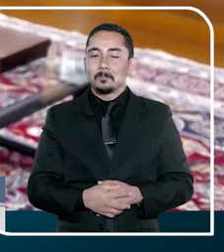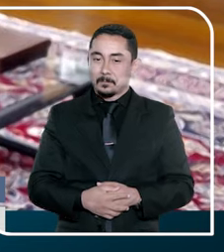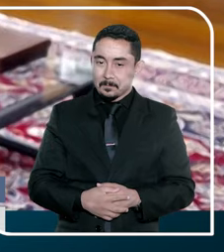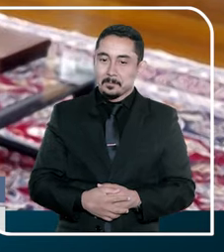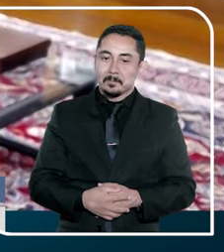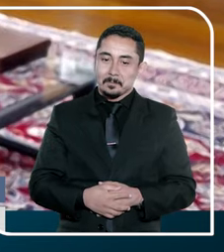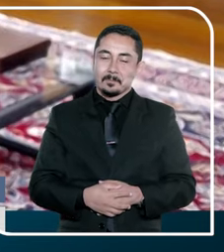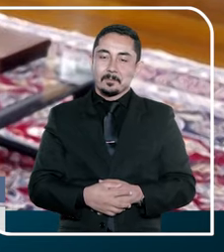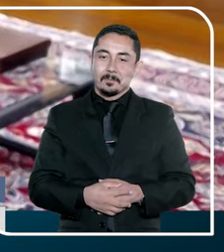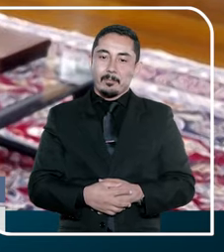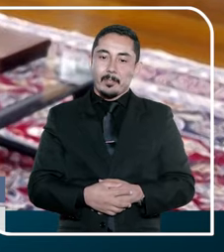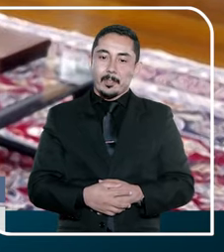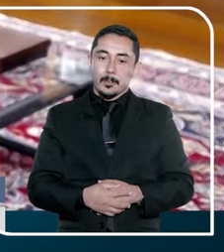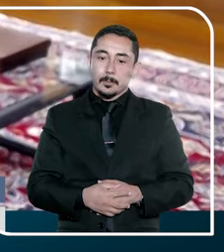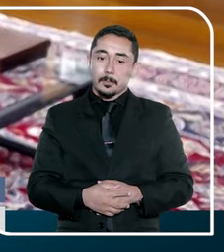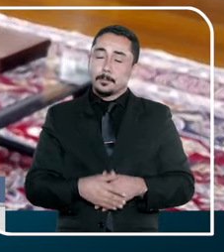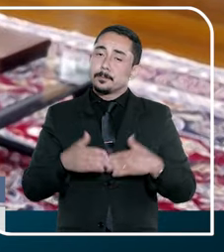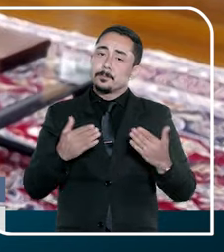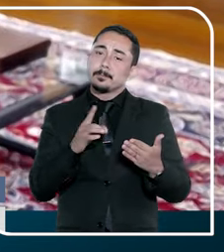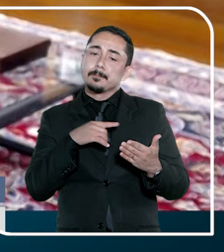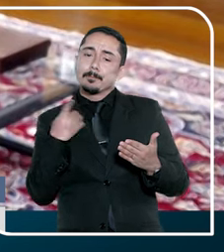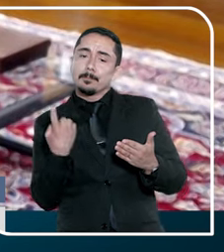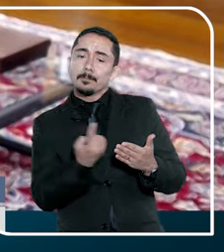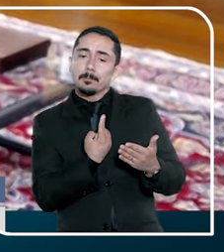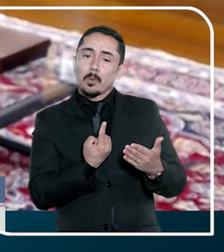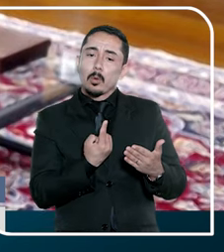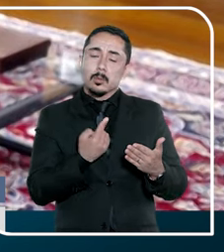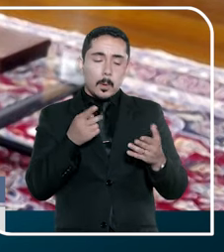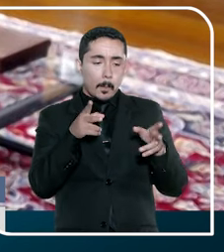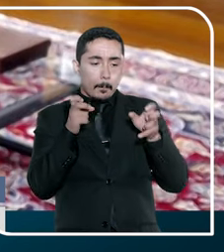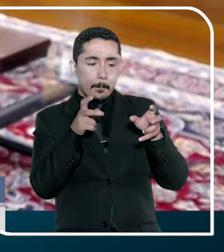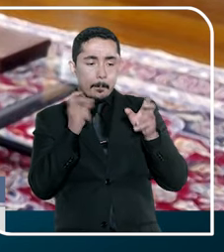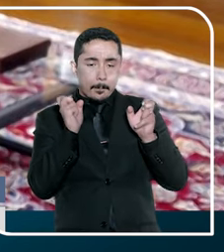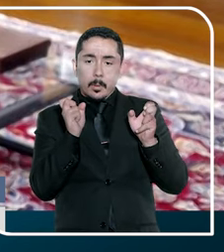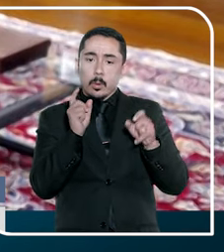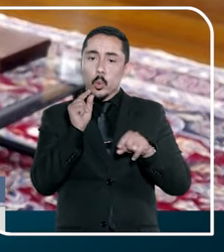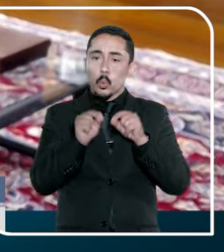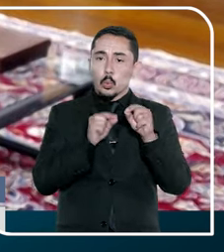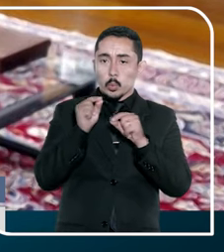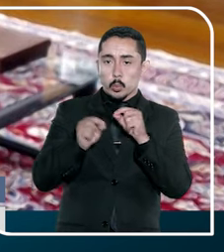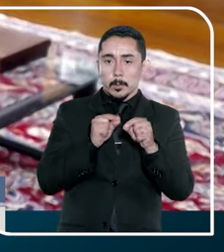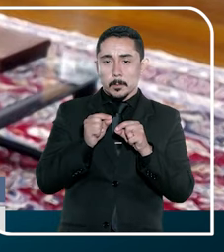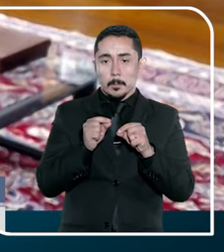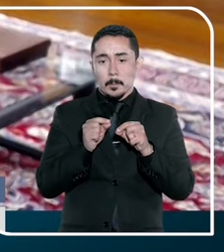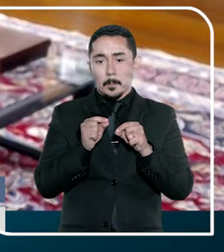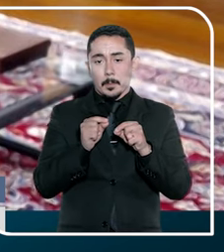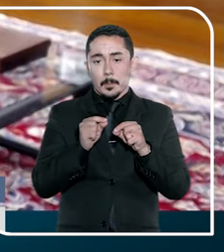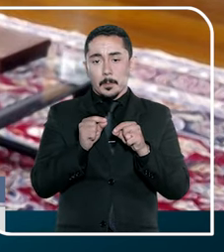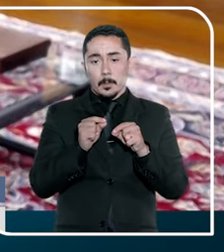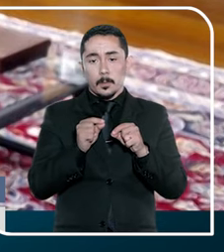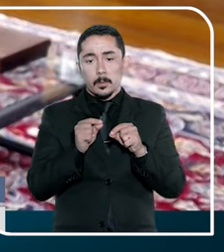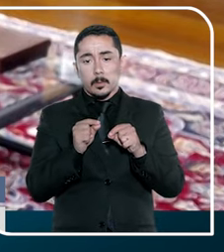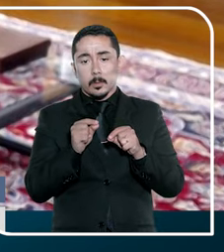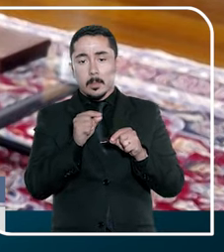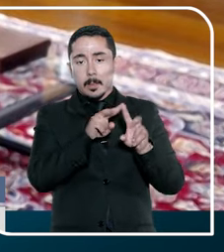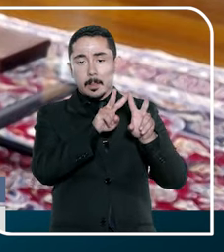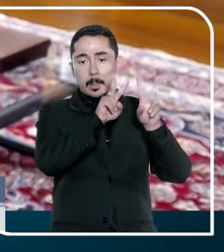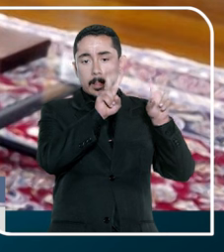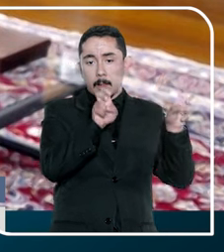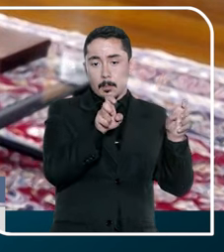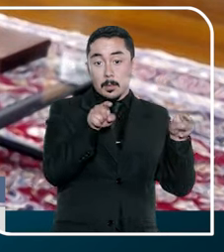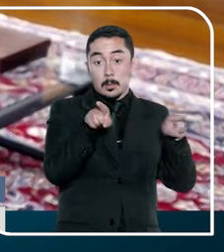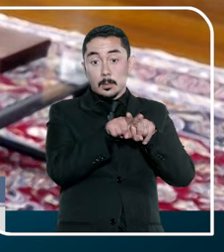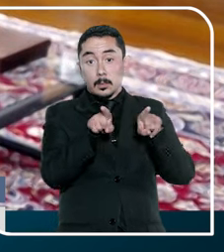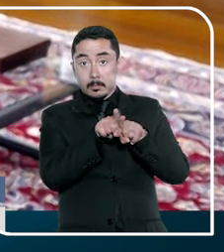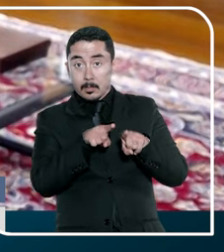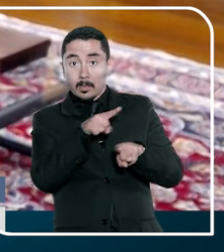isso a nossa a Nosa excepção fma é que o o tema em significância penal ao contrário do que